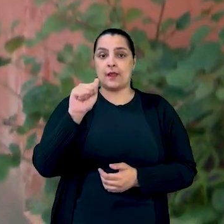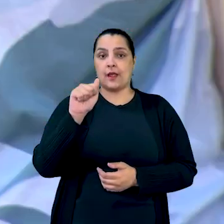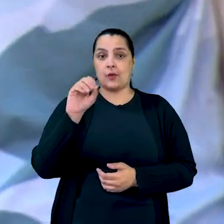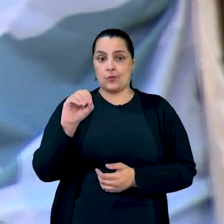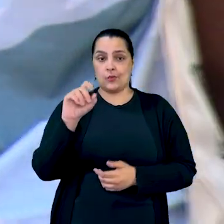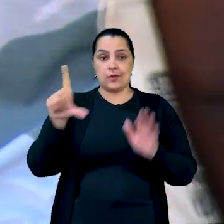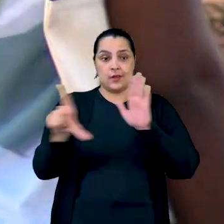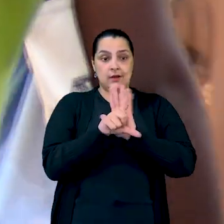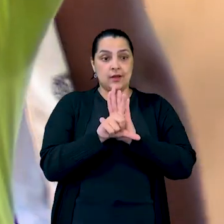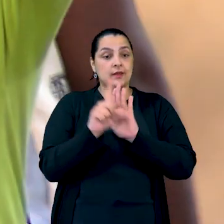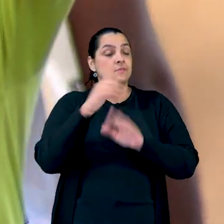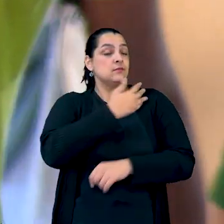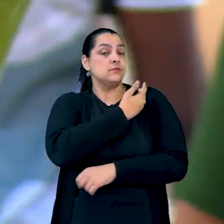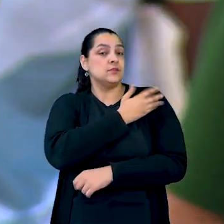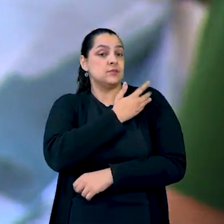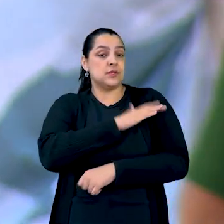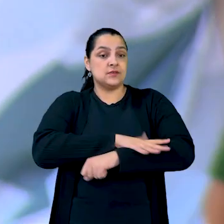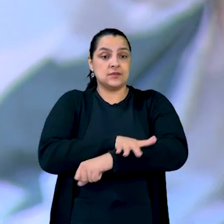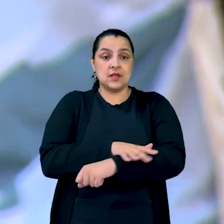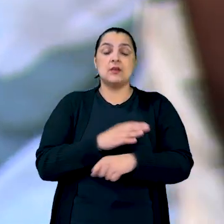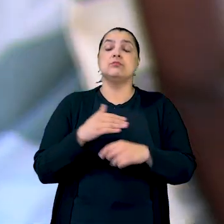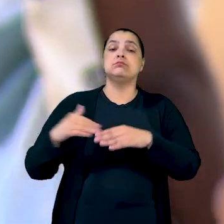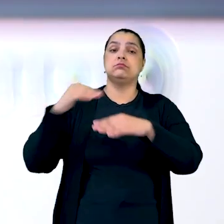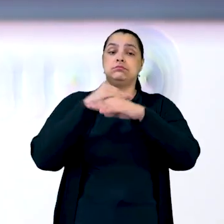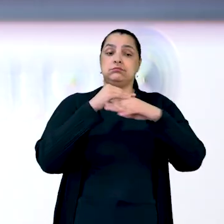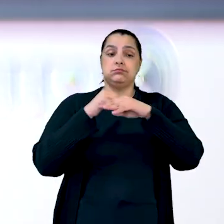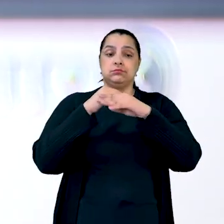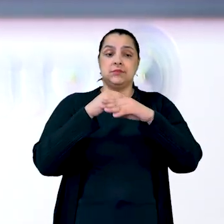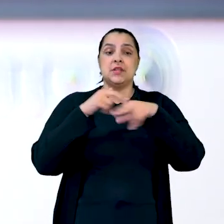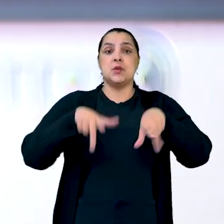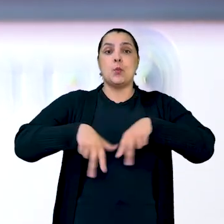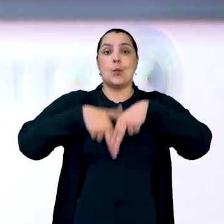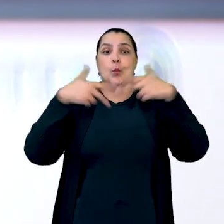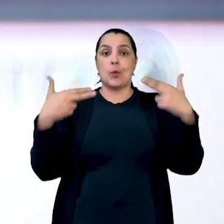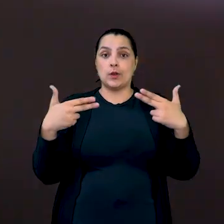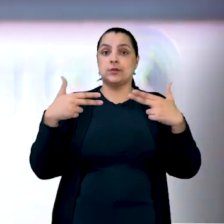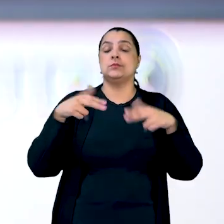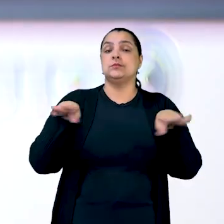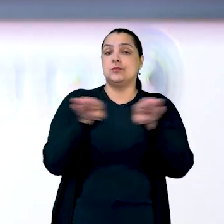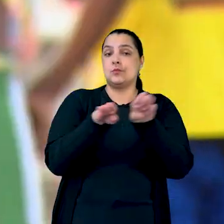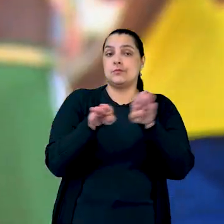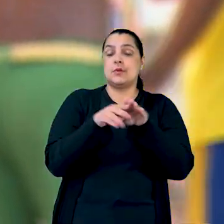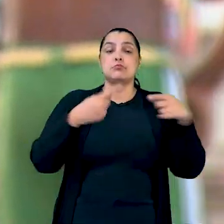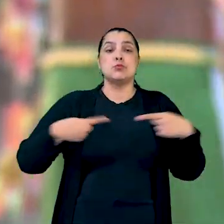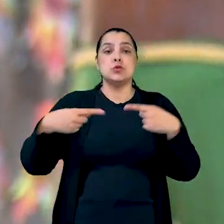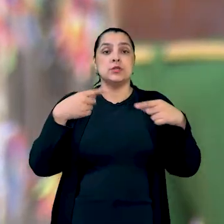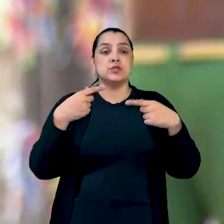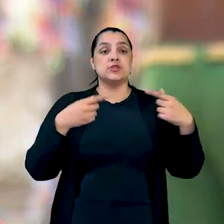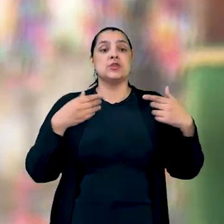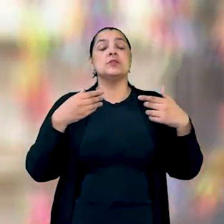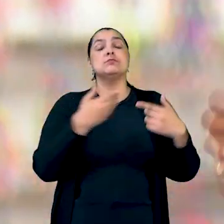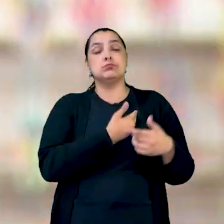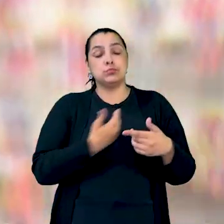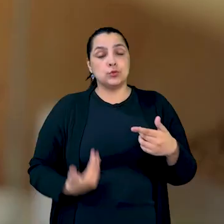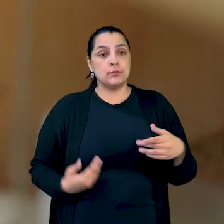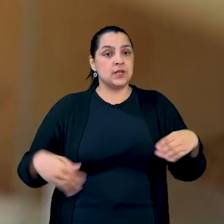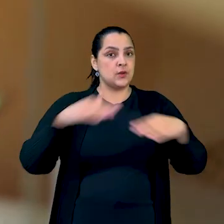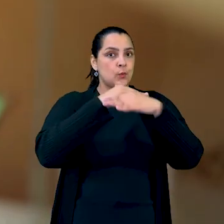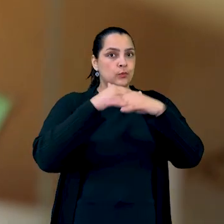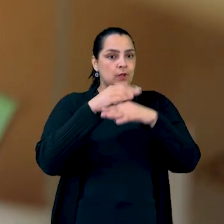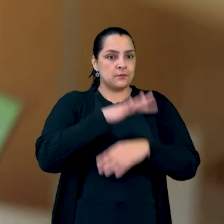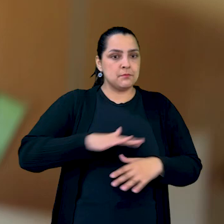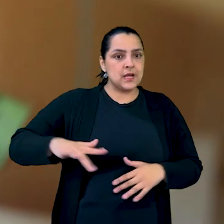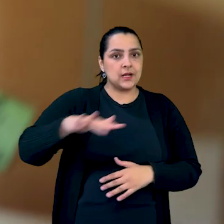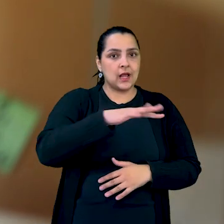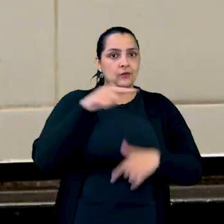racismo e a discriminação racial, e o Estatuto da Igualdade Racial, que prevê políticas públicas para promover a igualdade no